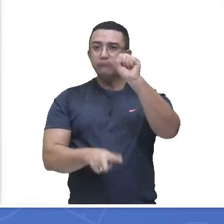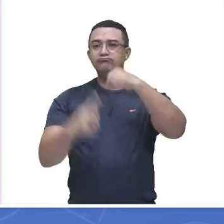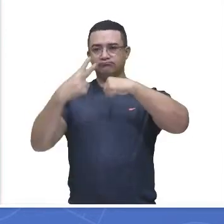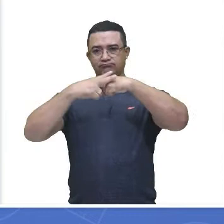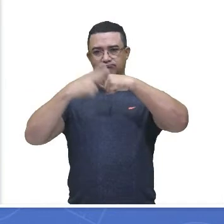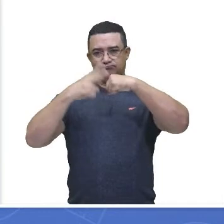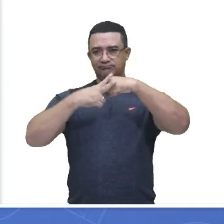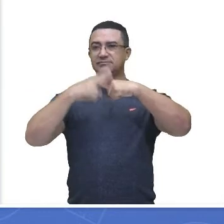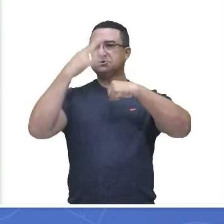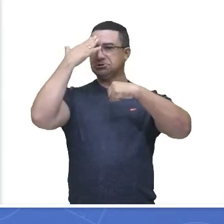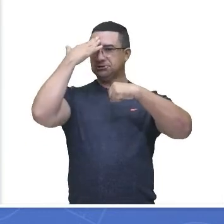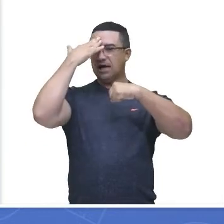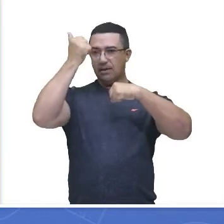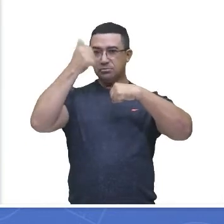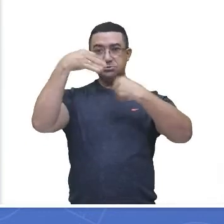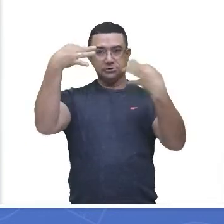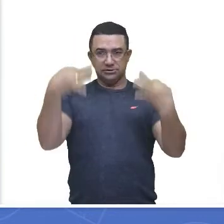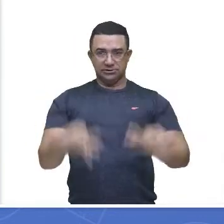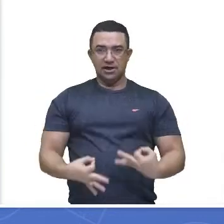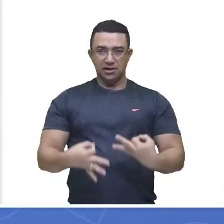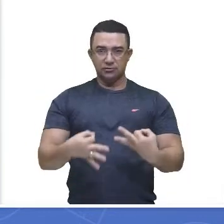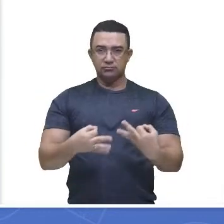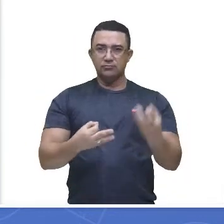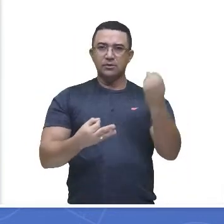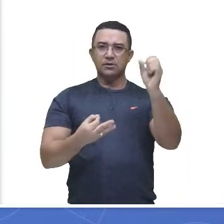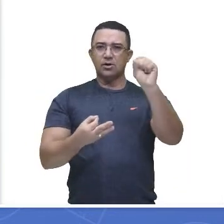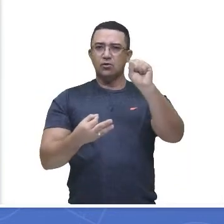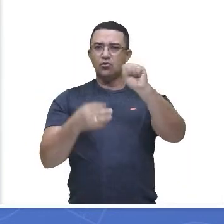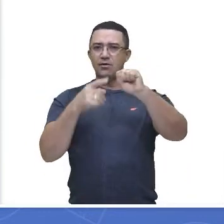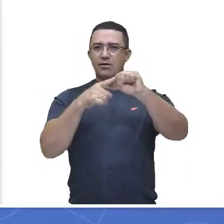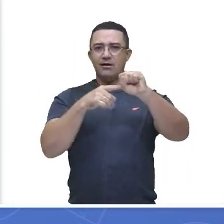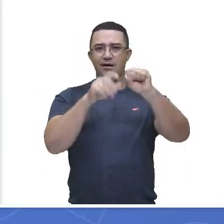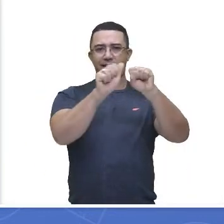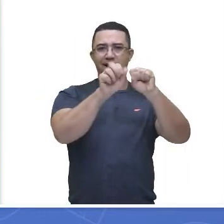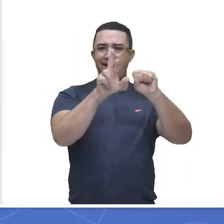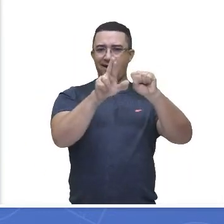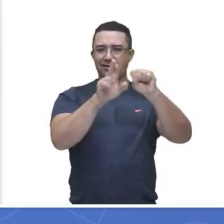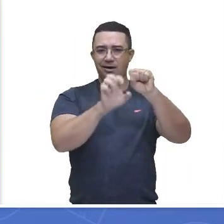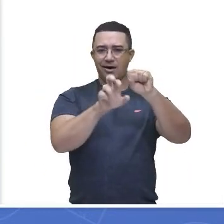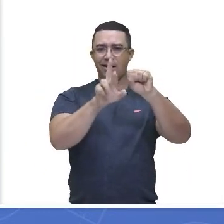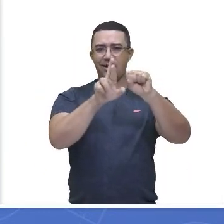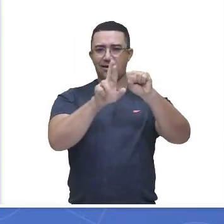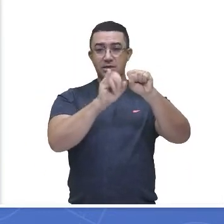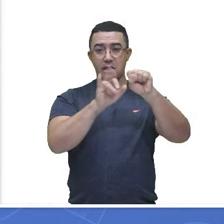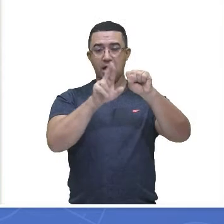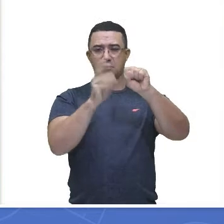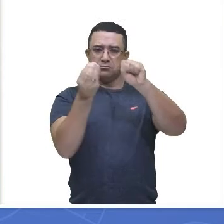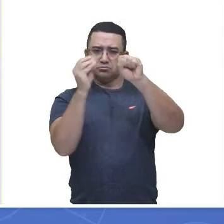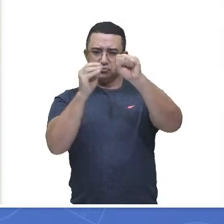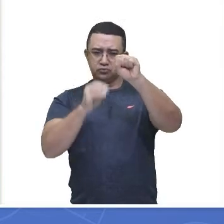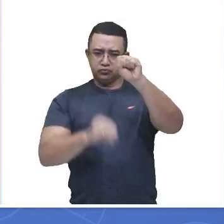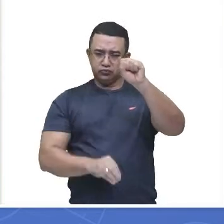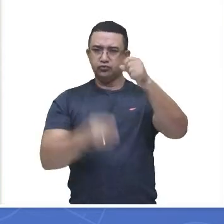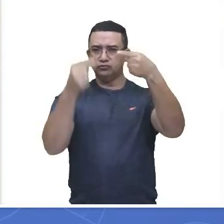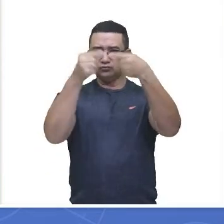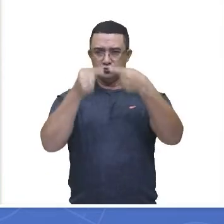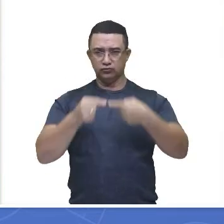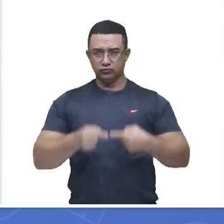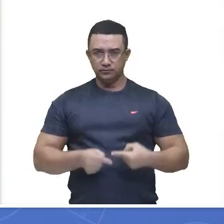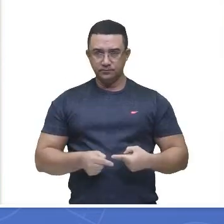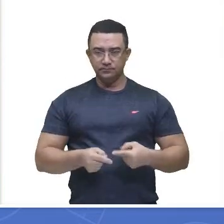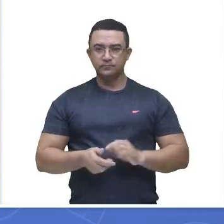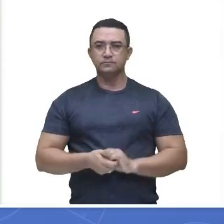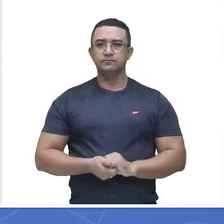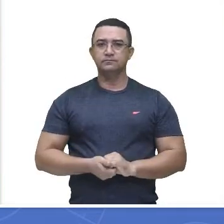as desinências para cada terminação, né? Terminação AR, ER ou IR, tá bom? Então,